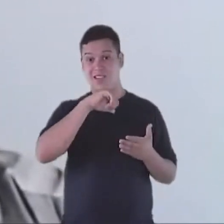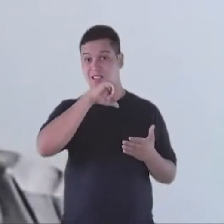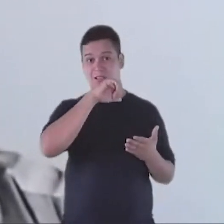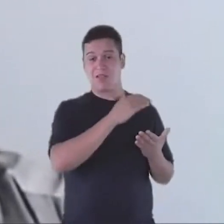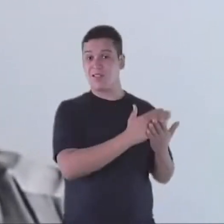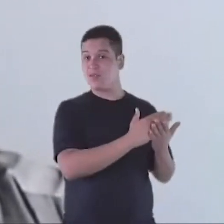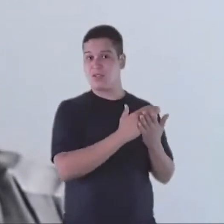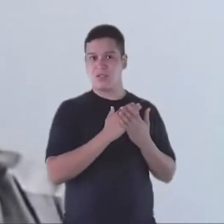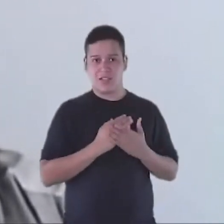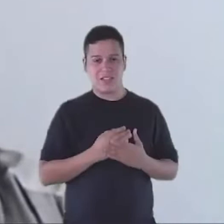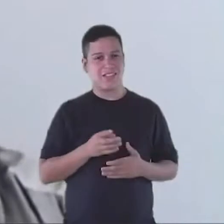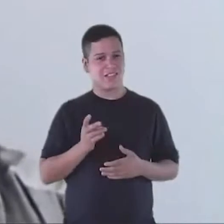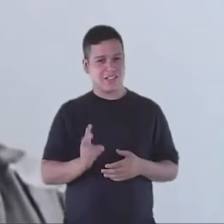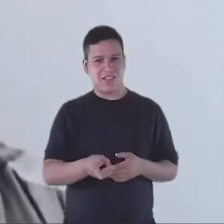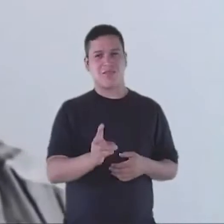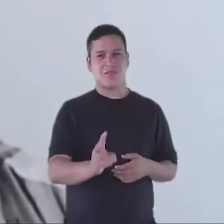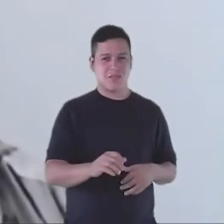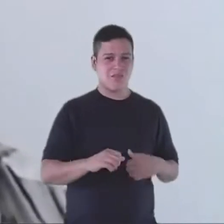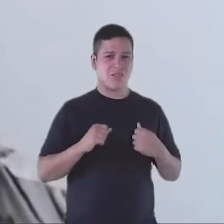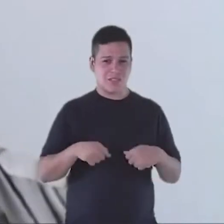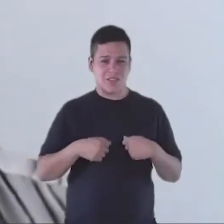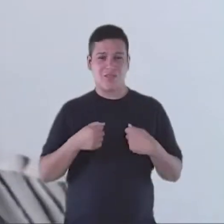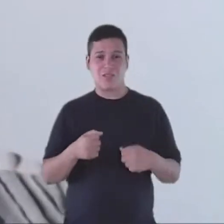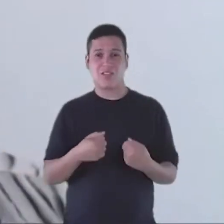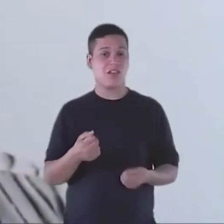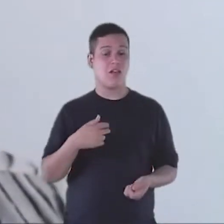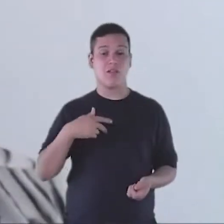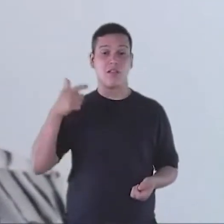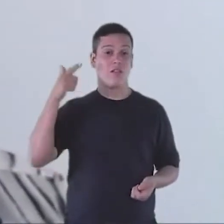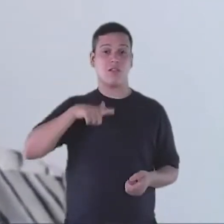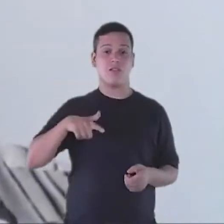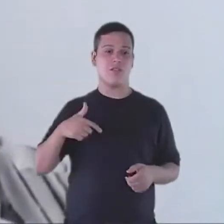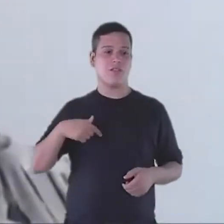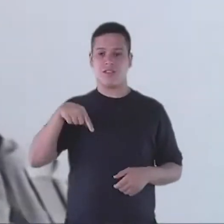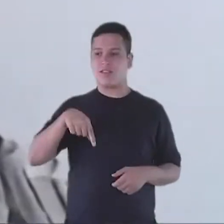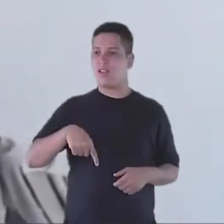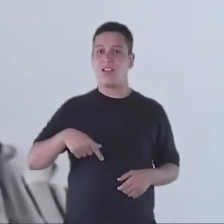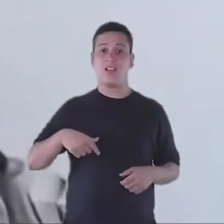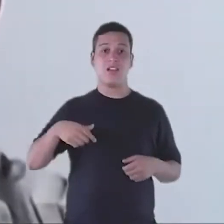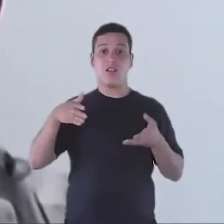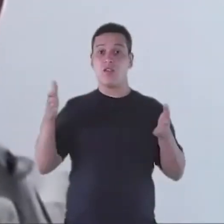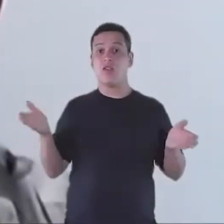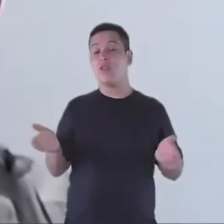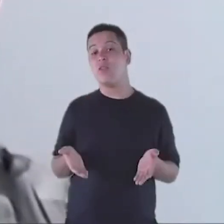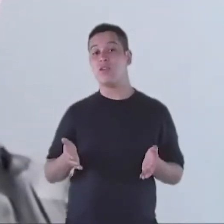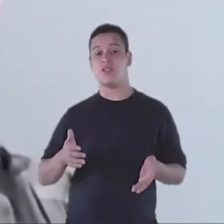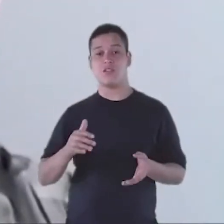da minha mãe, se não fosse ela ter tirado o tempo do seu tempo